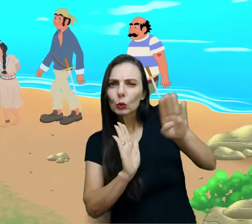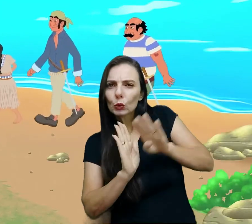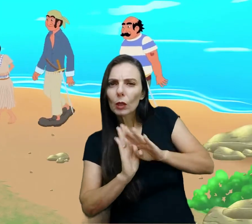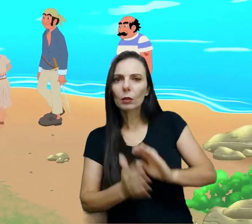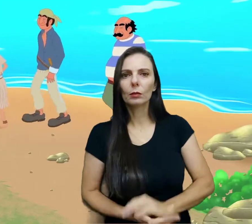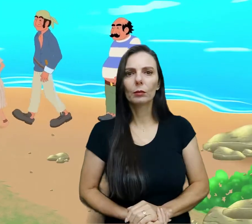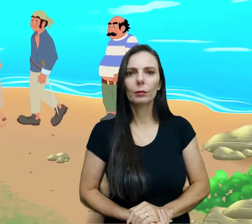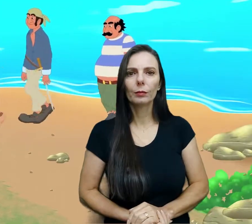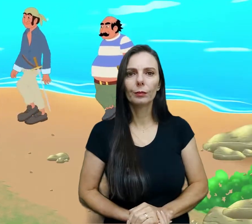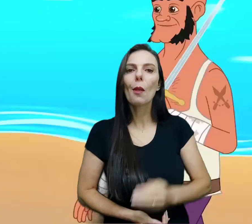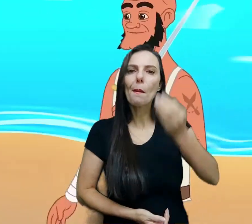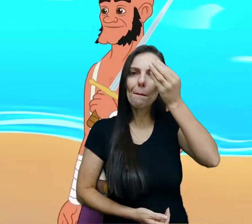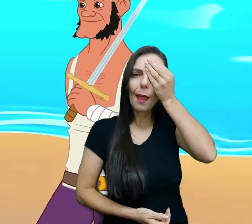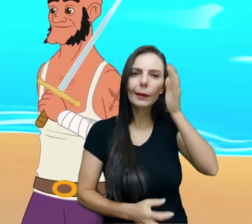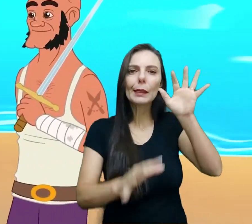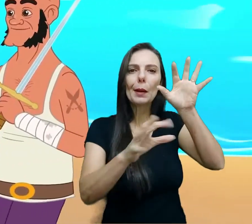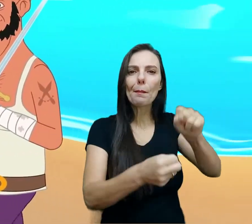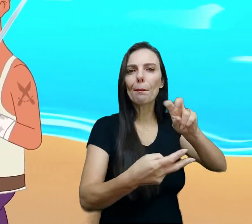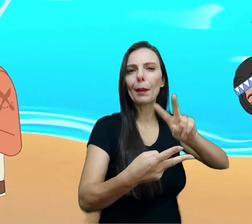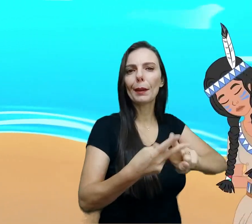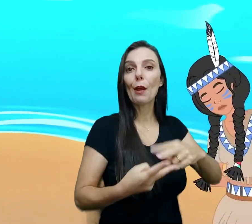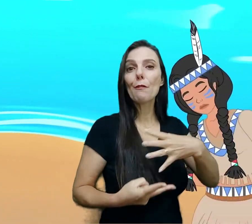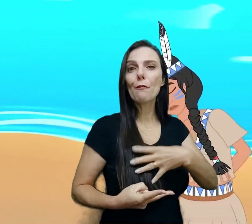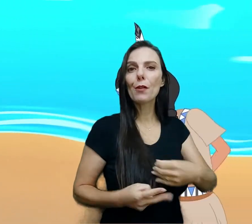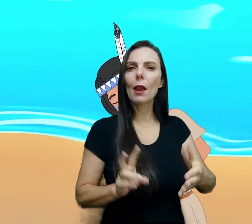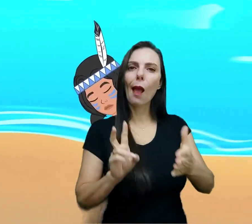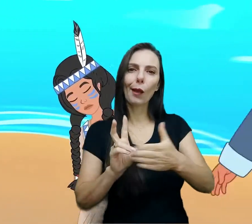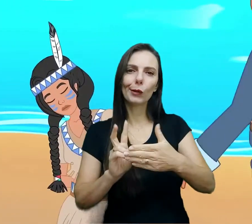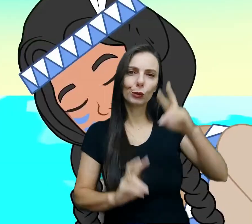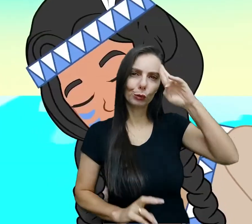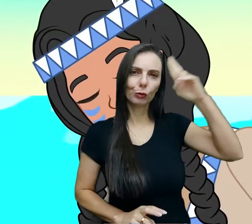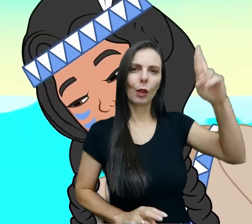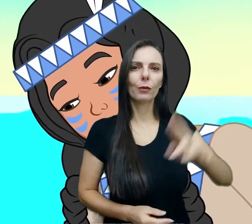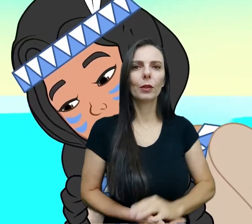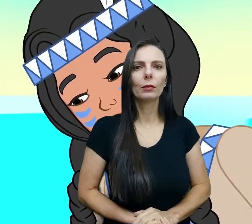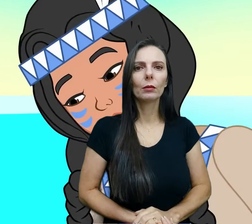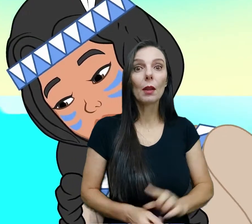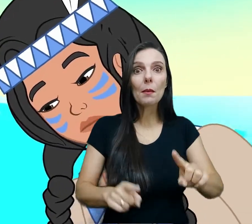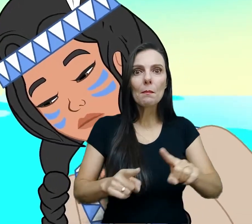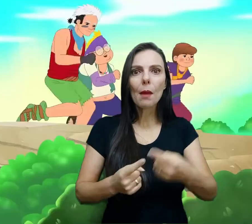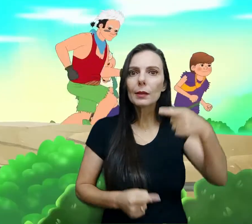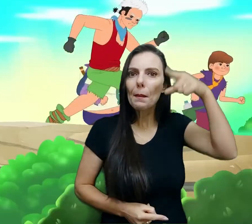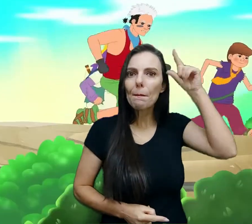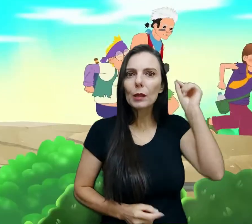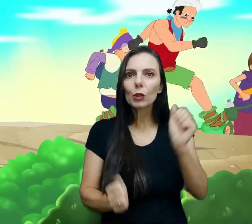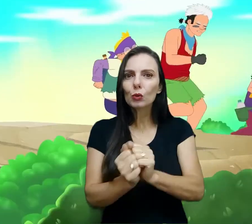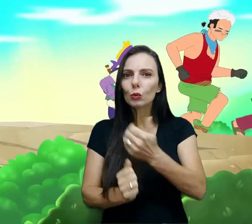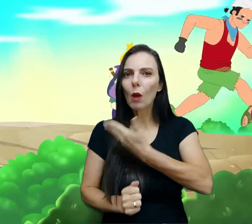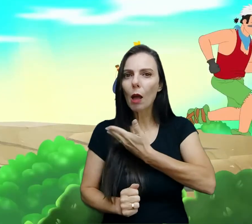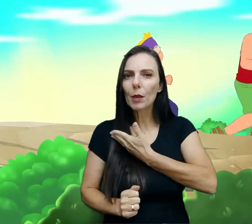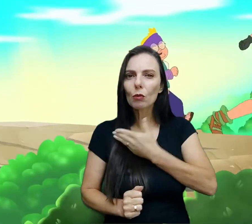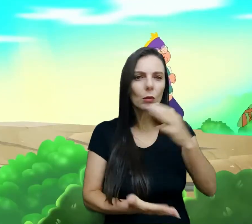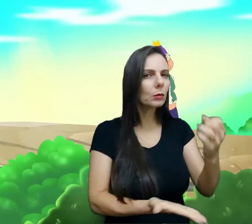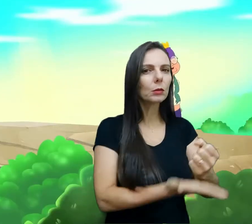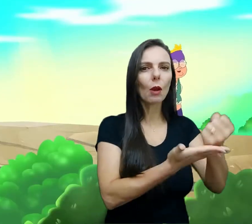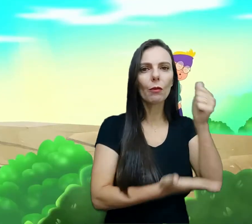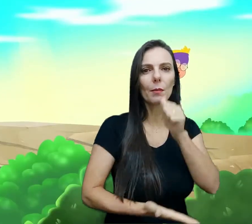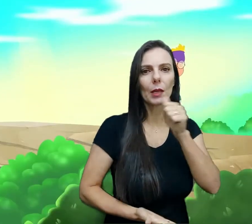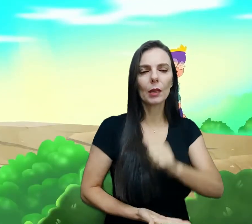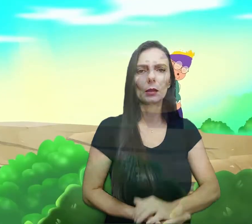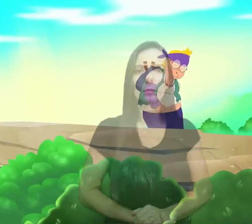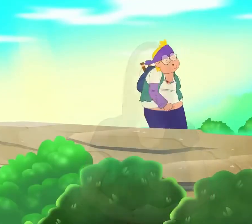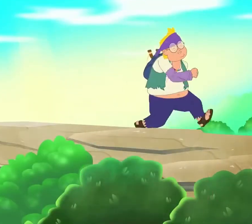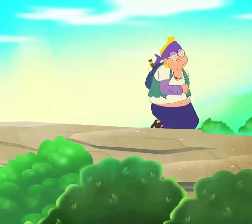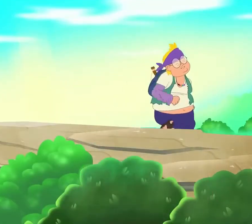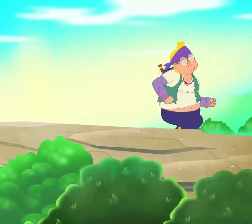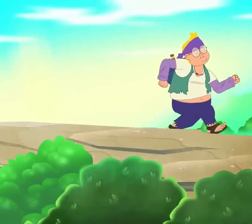se aproximando. Os piratas pegaram a filha do índio-chefe como refém, mas Peter e os garotos foram salvar